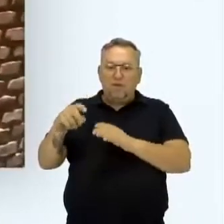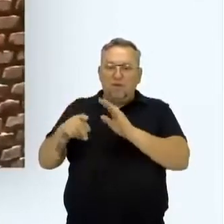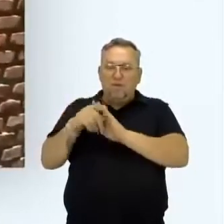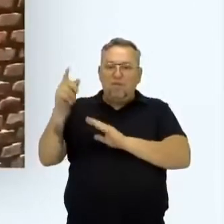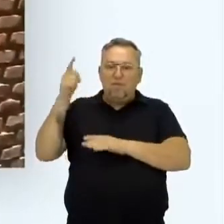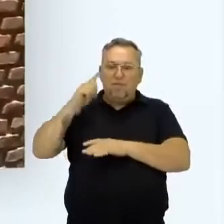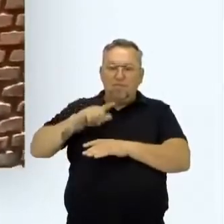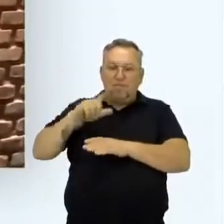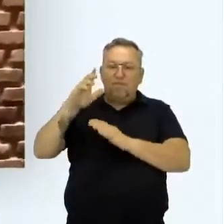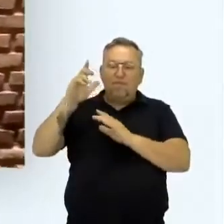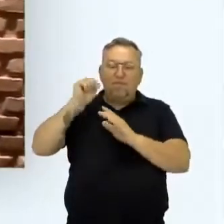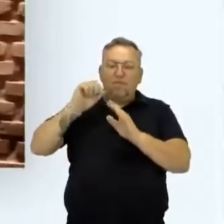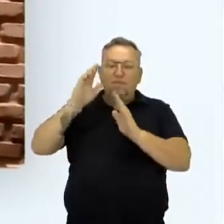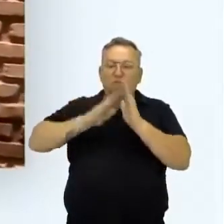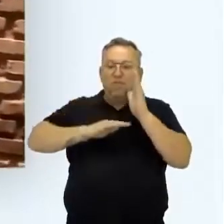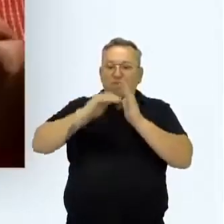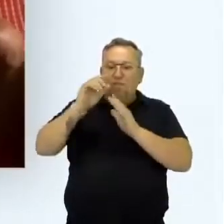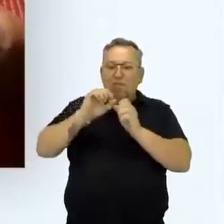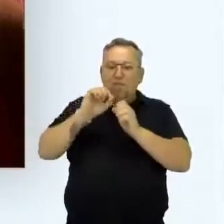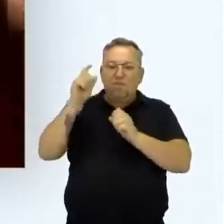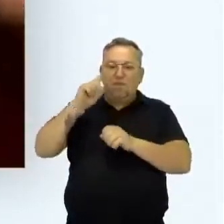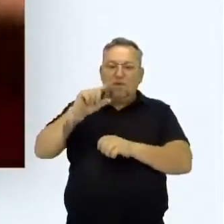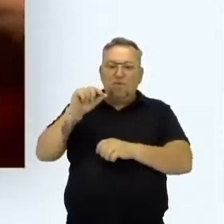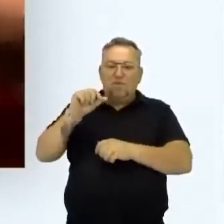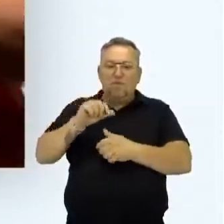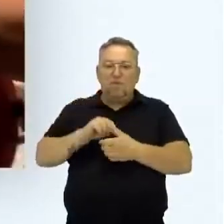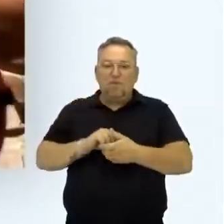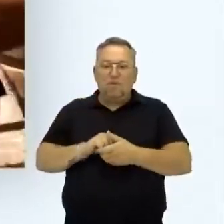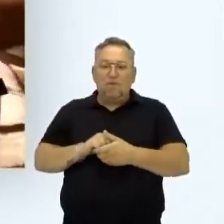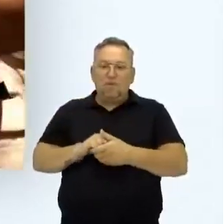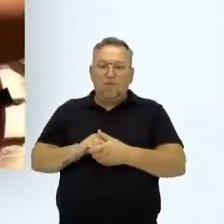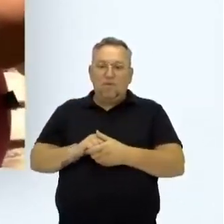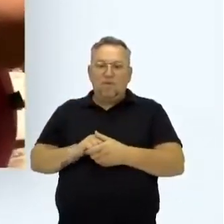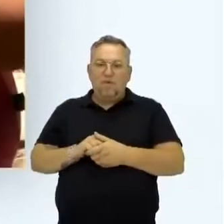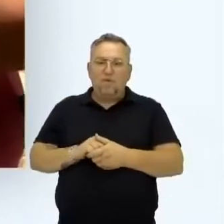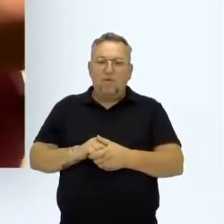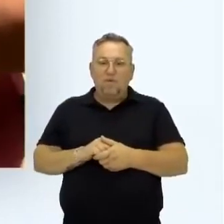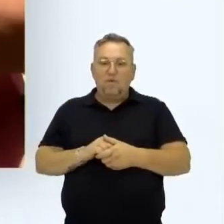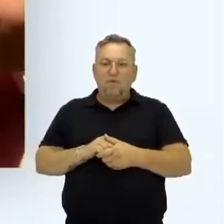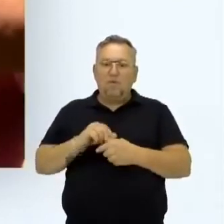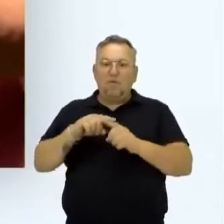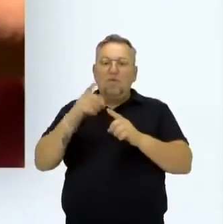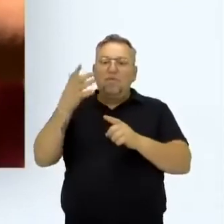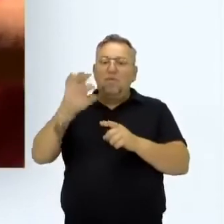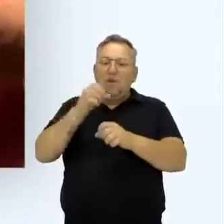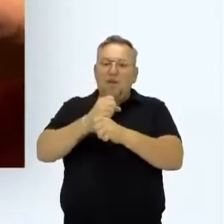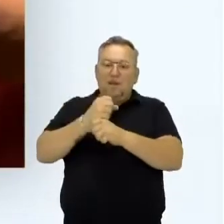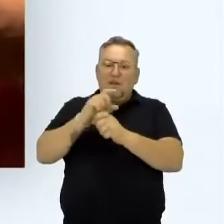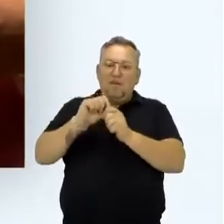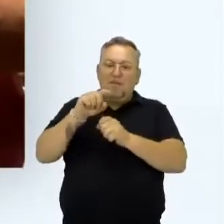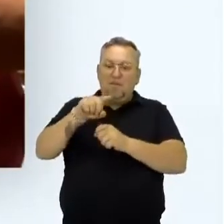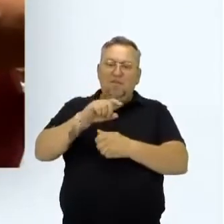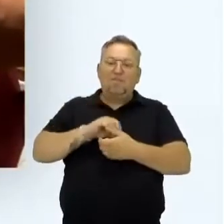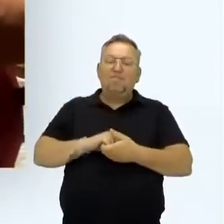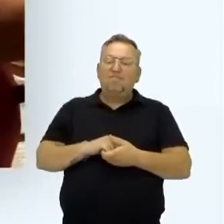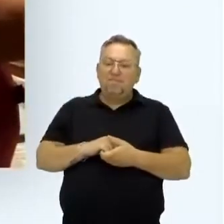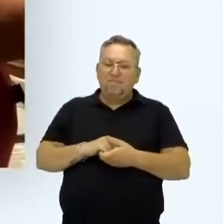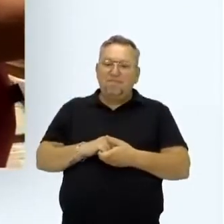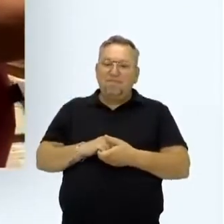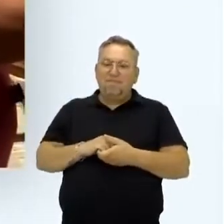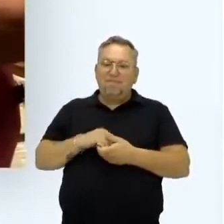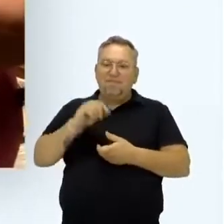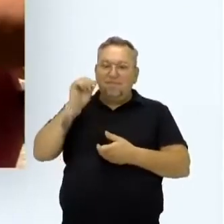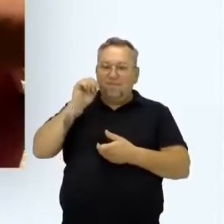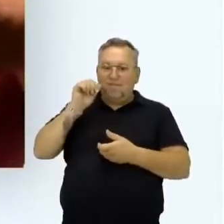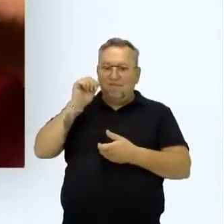ajuda a artesã a complementar a sua renda. Acho que está com mais de 10 anos que eu recebo patrimônio vivo. É uma